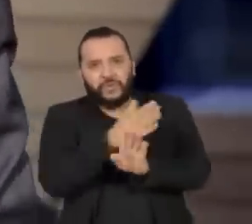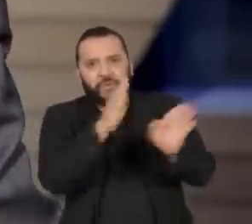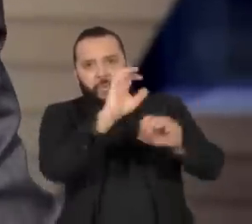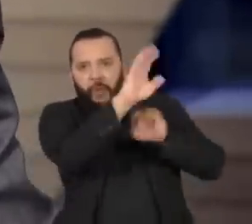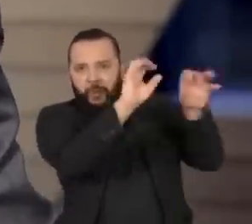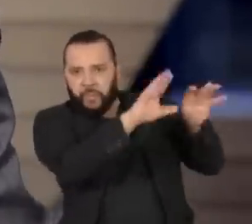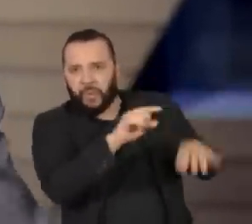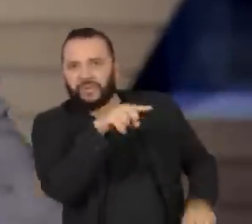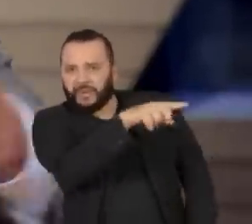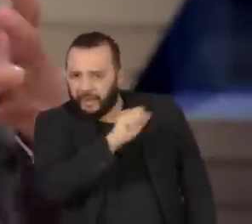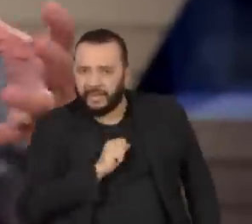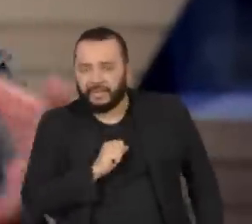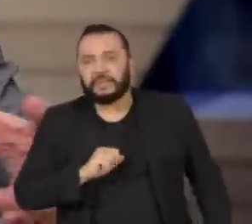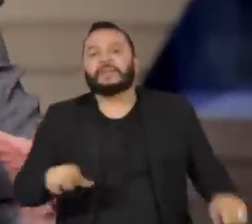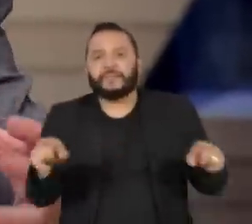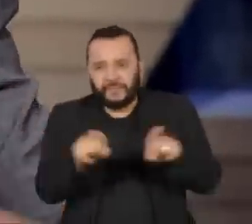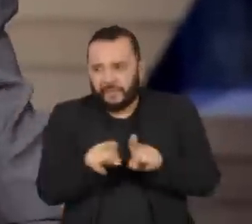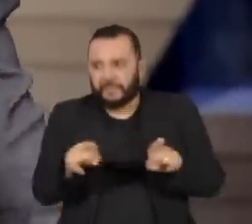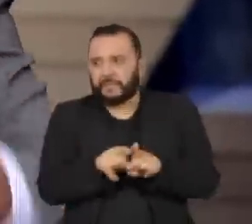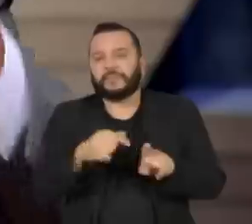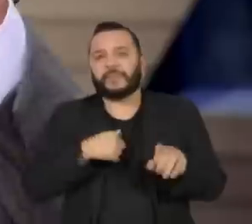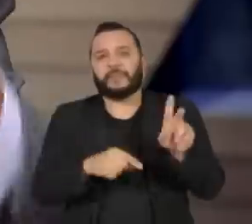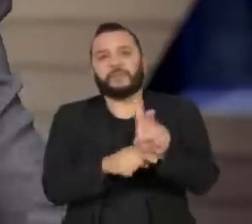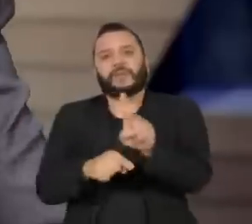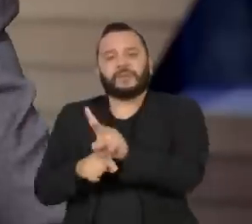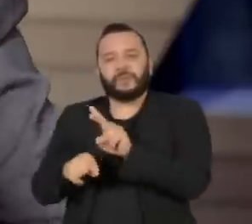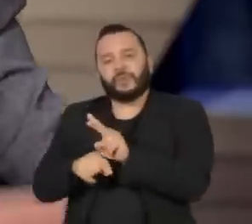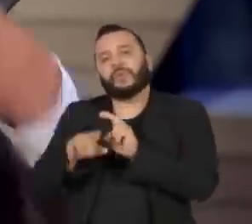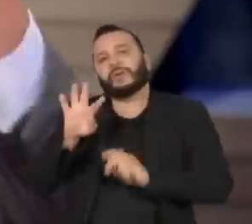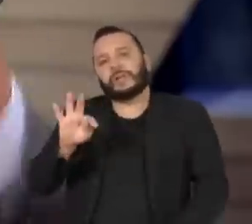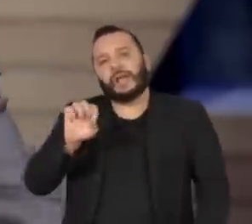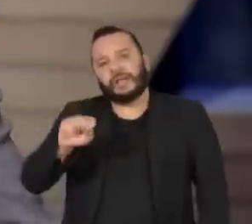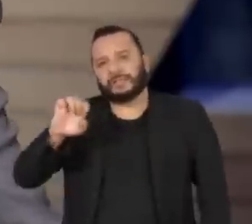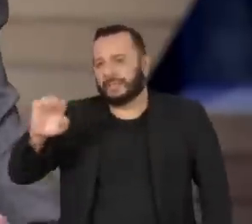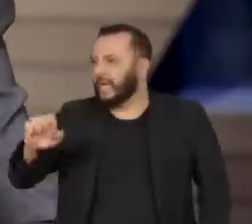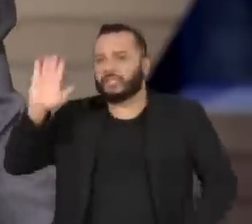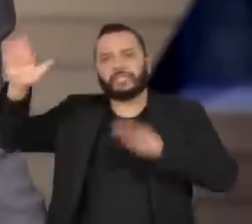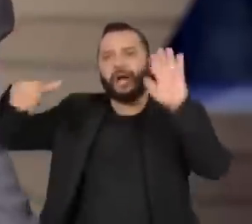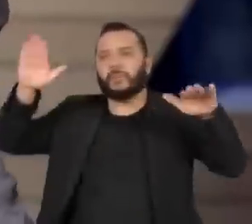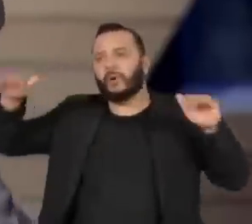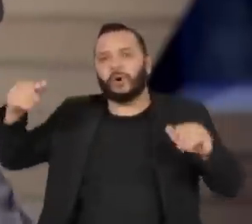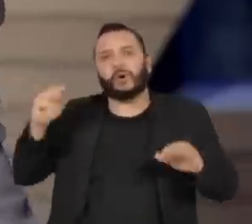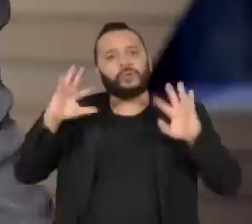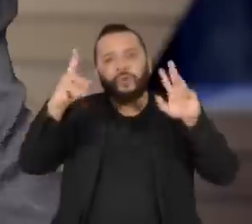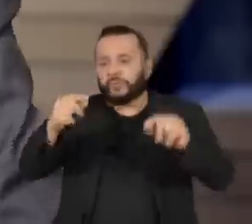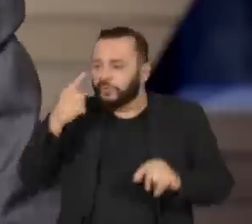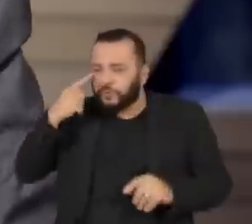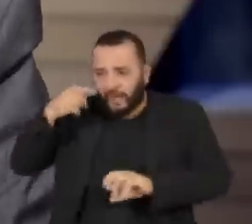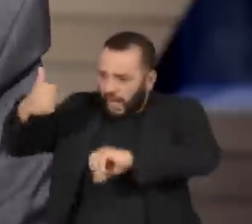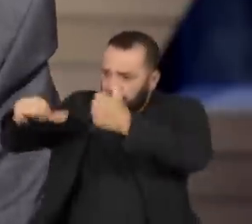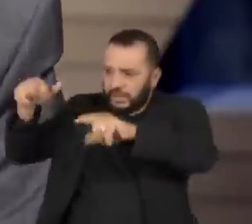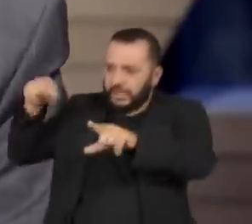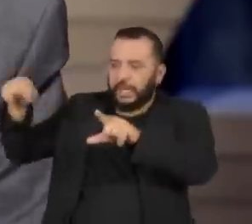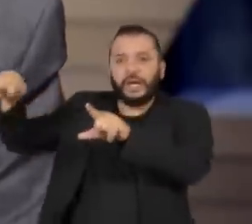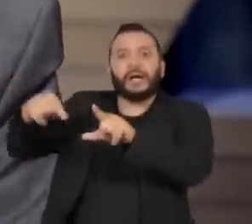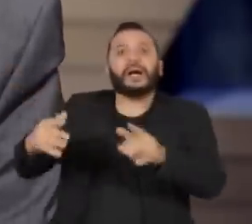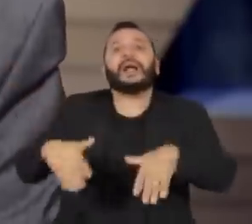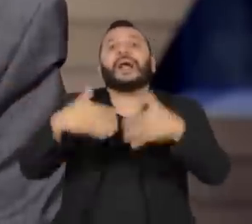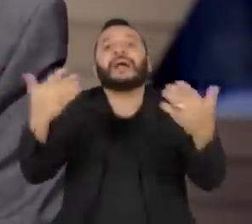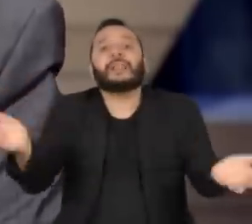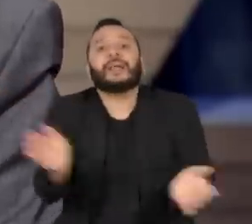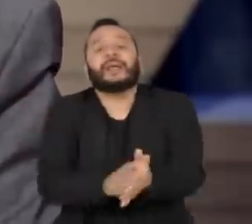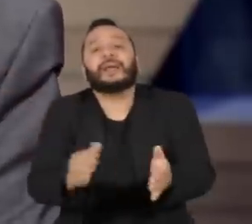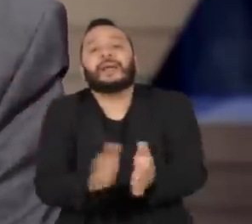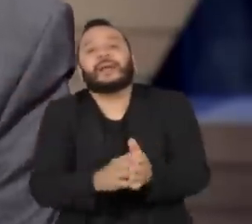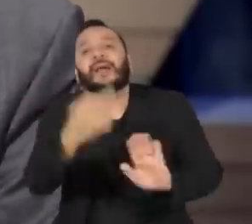TSE, organizou, blindou o sistema, testou, chamou todo mundo lá para ver se tinha fraude. Cadê o relatório do